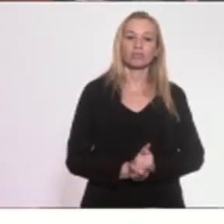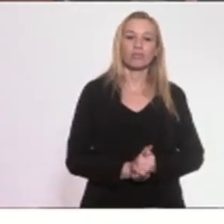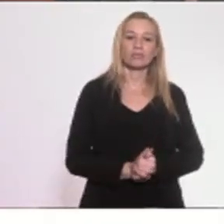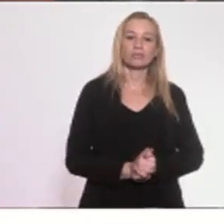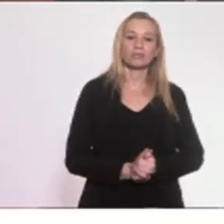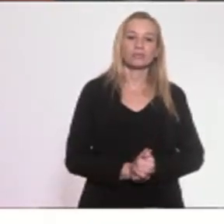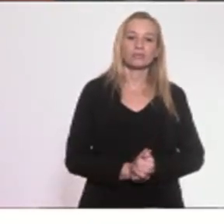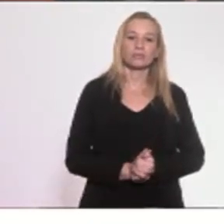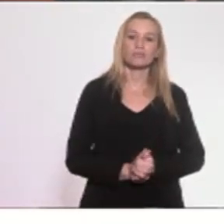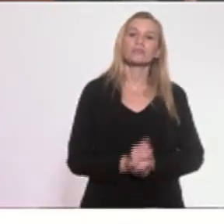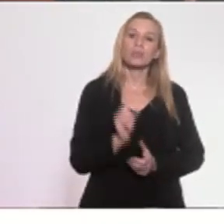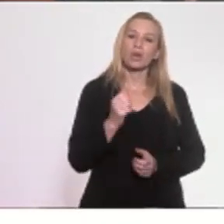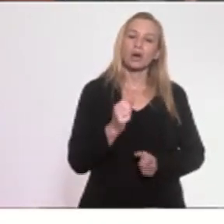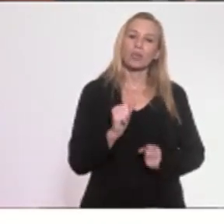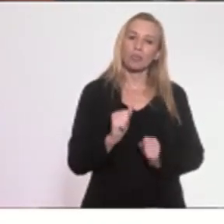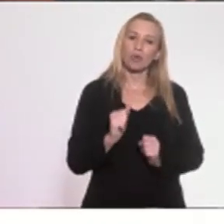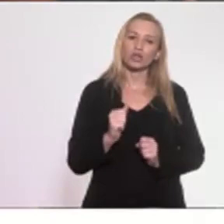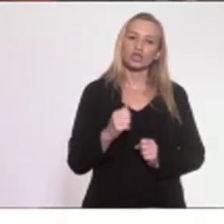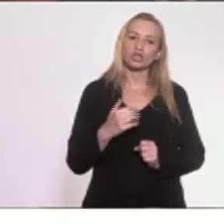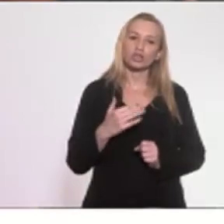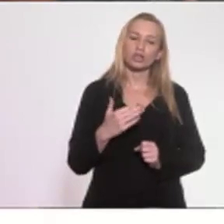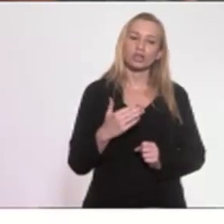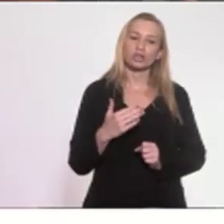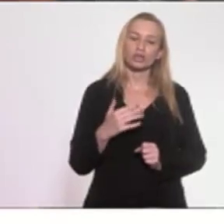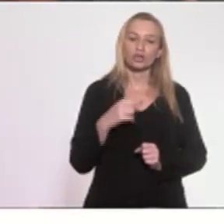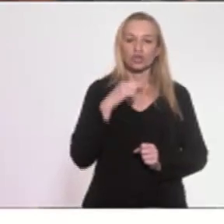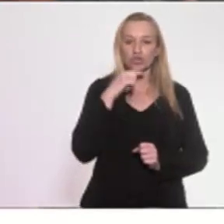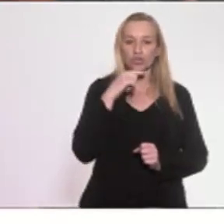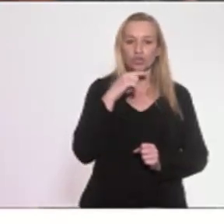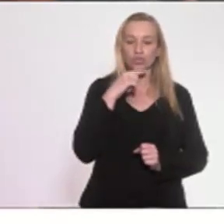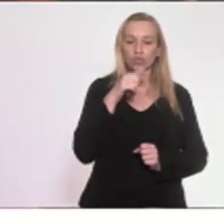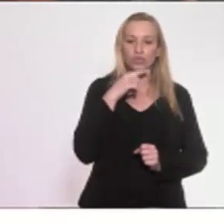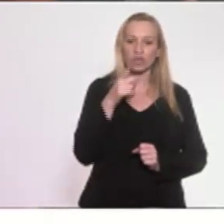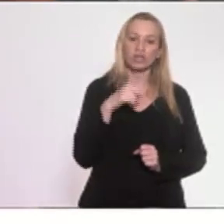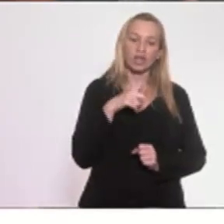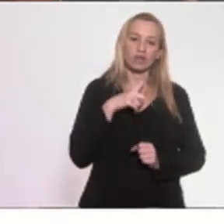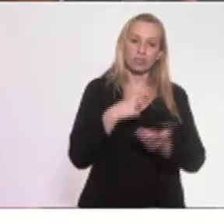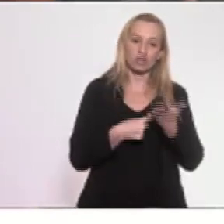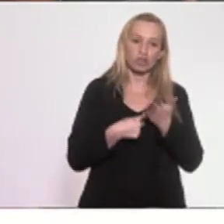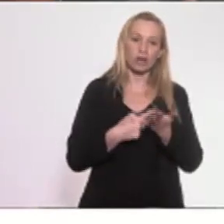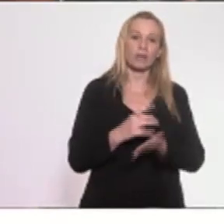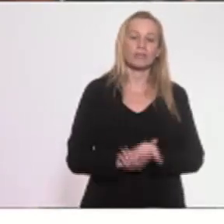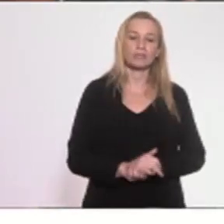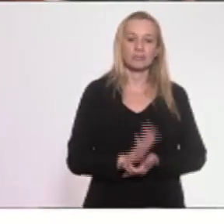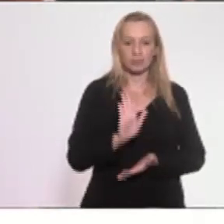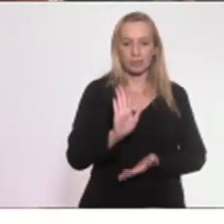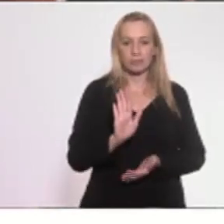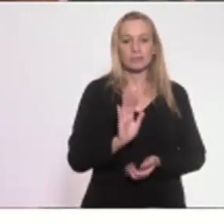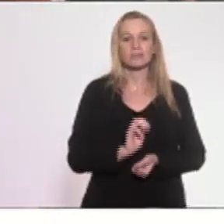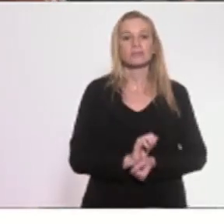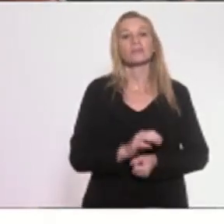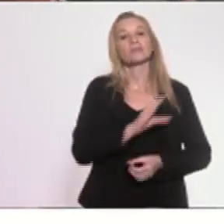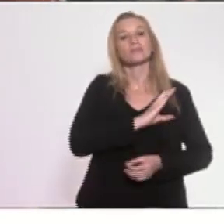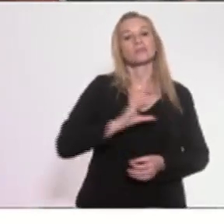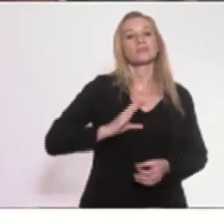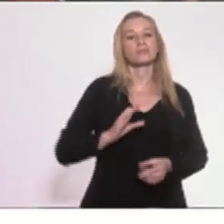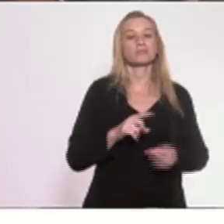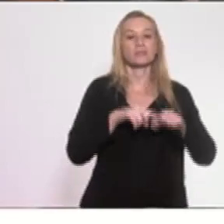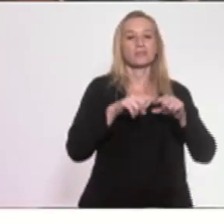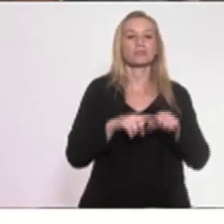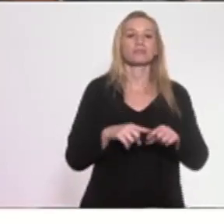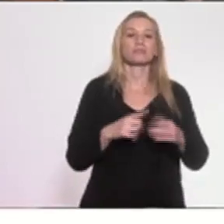Vossa Excelência pode me tirar uma dúvida? Eu vou rodar e vou voltar em Vossa Excelência. Pela Comissão de Defesa